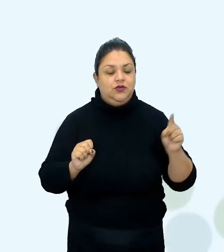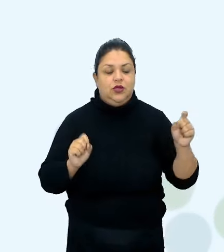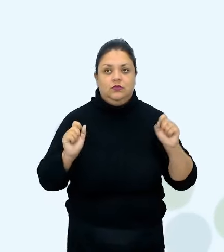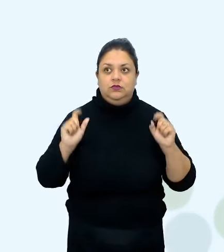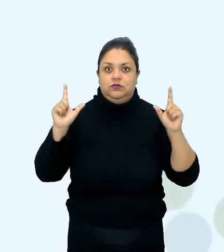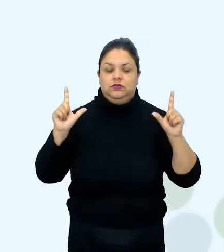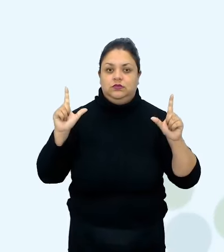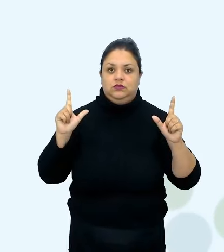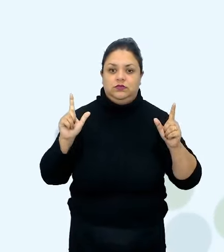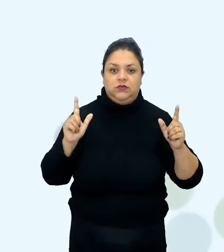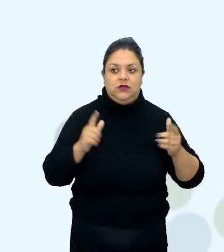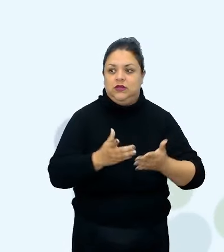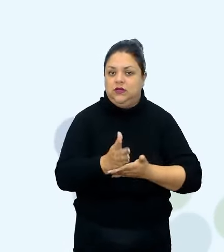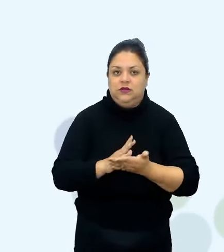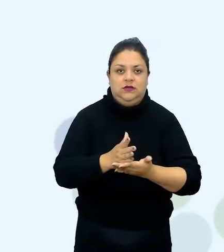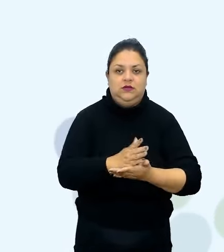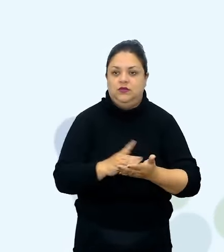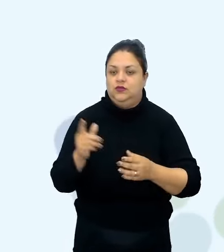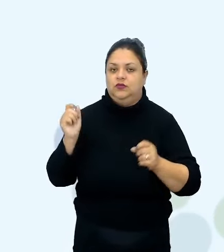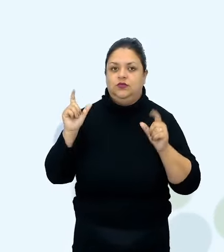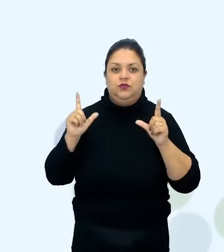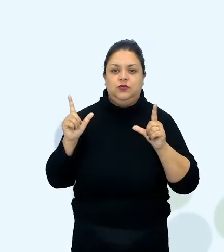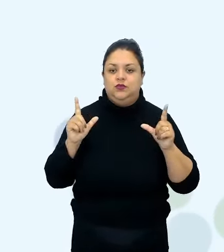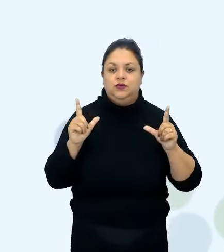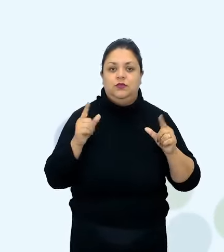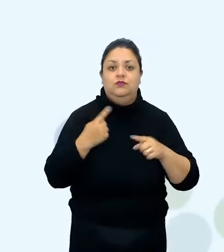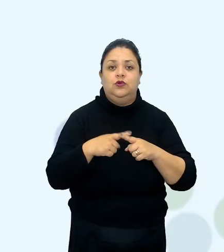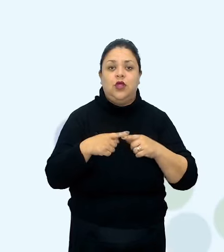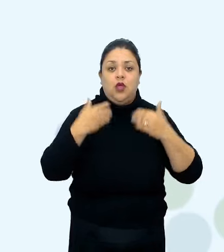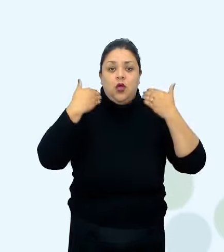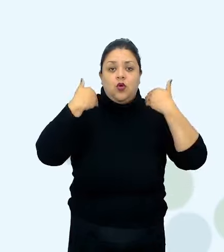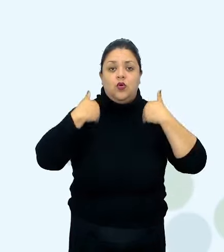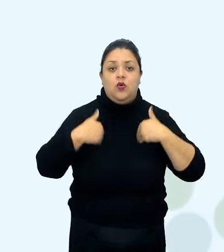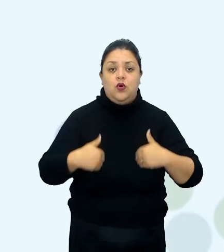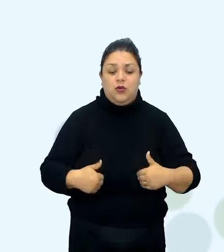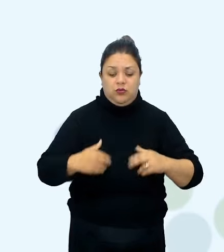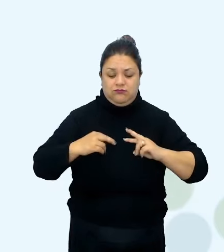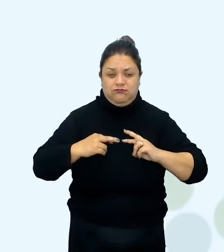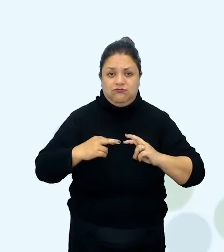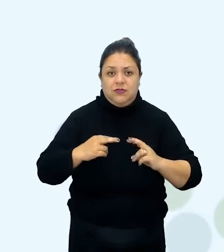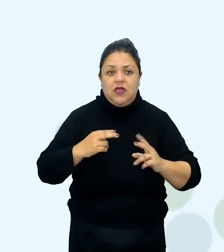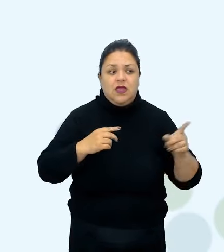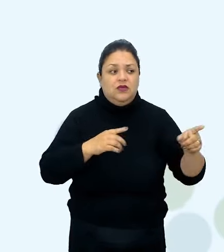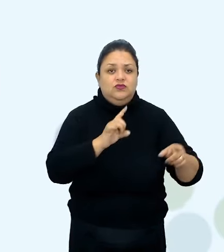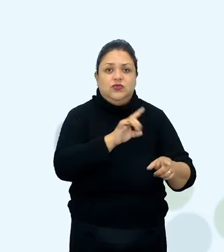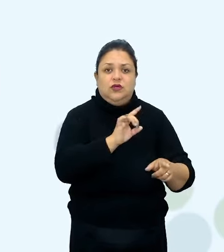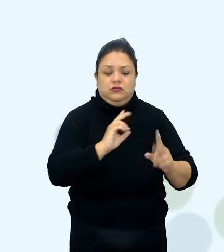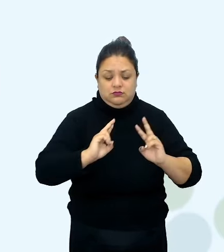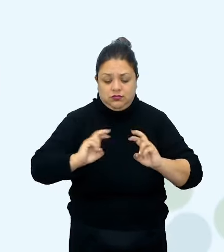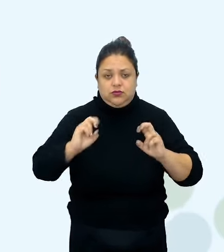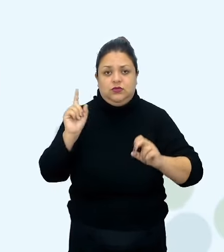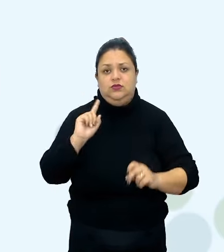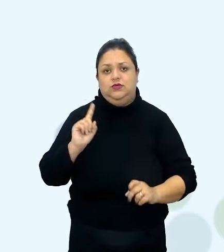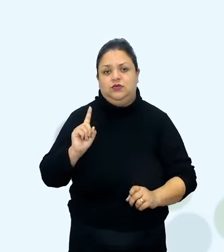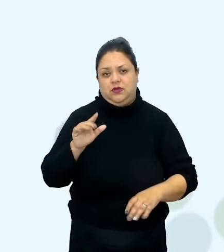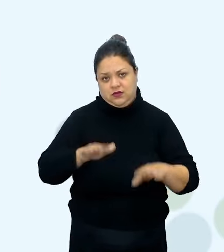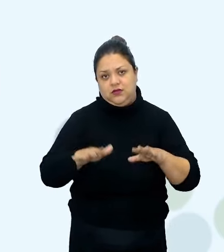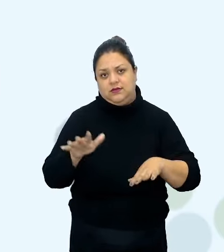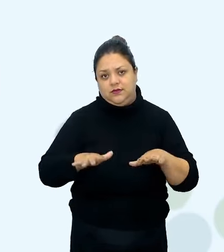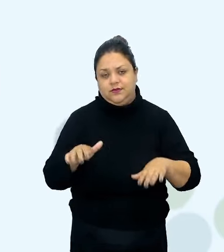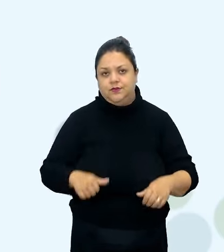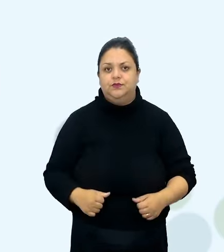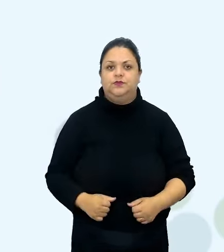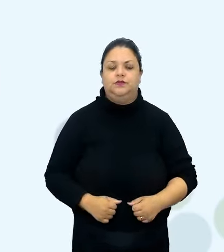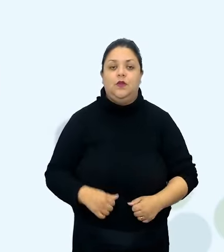envolvendo algum comportamento que o corpo não consegue identificar, né? Ou realmente a gente tem